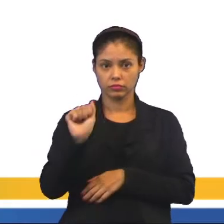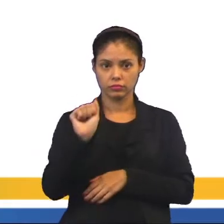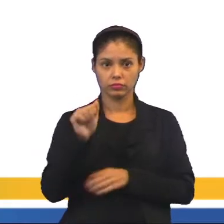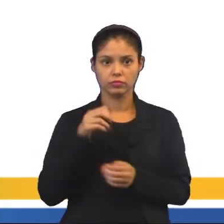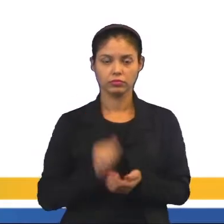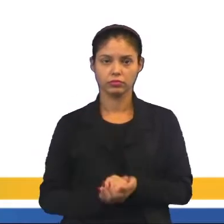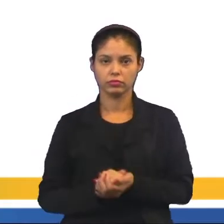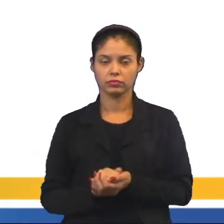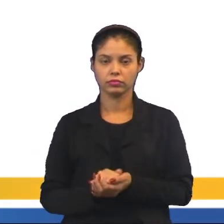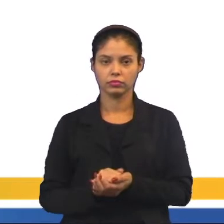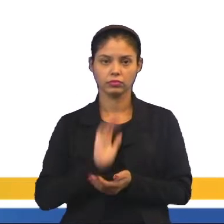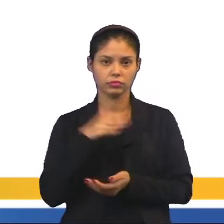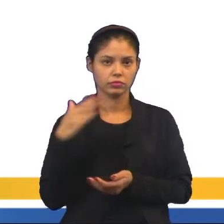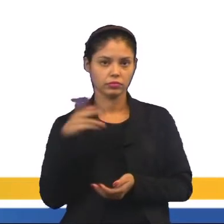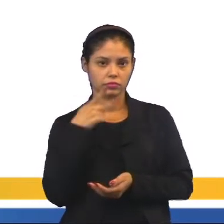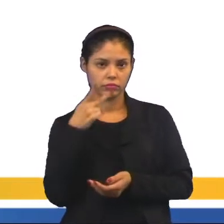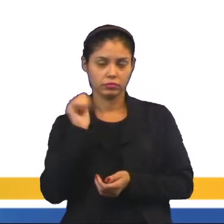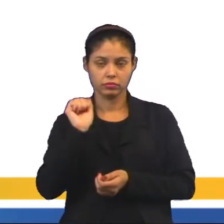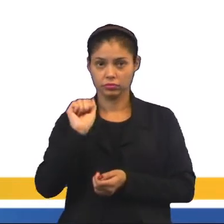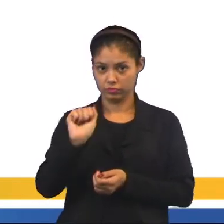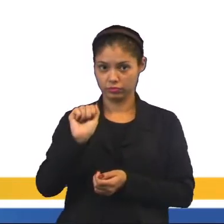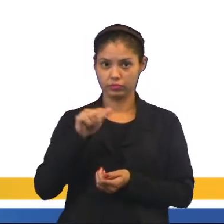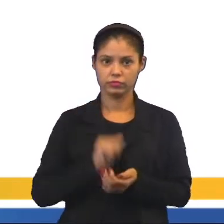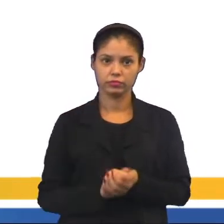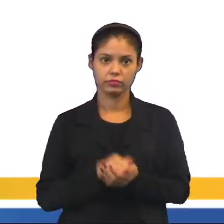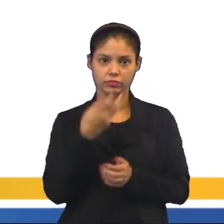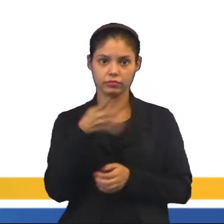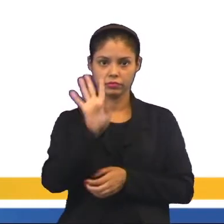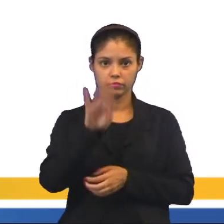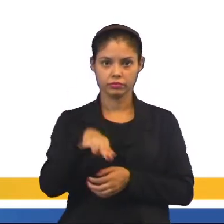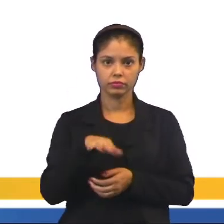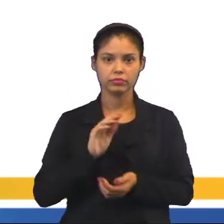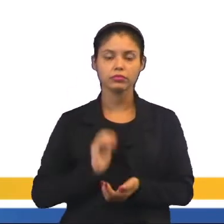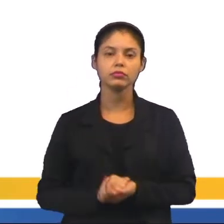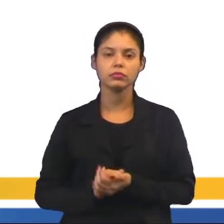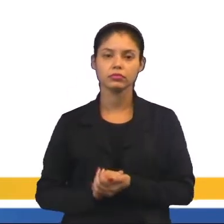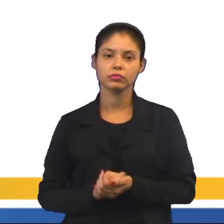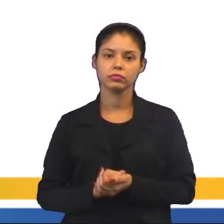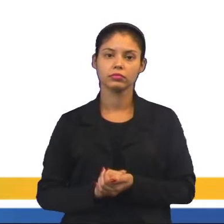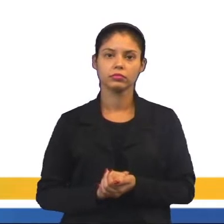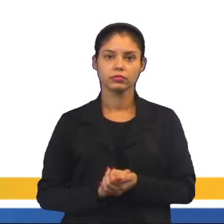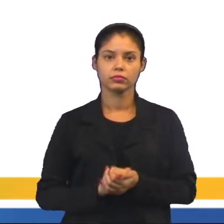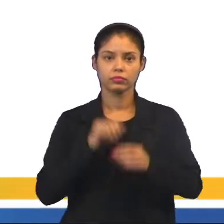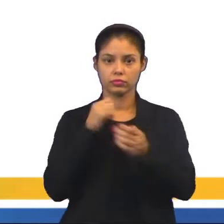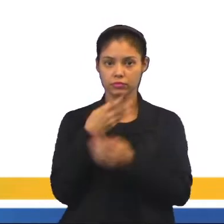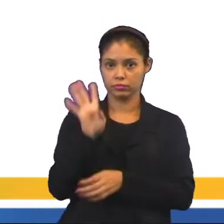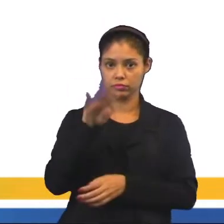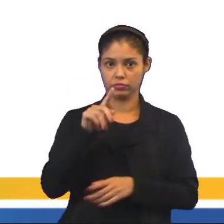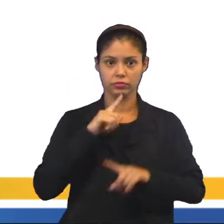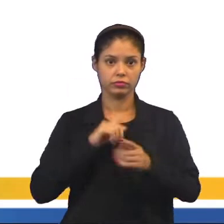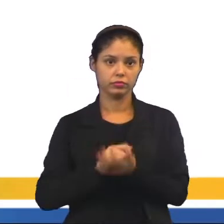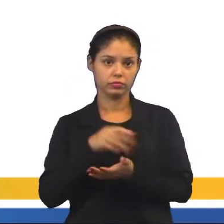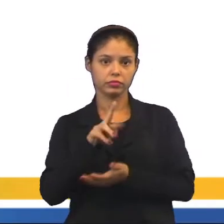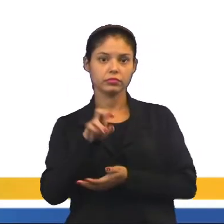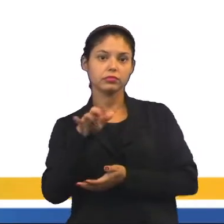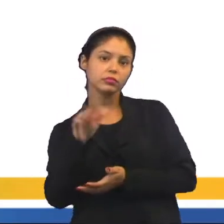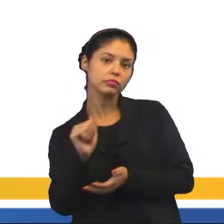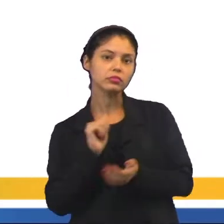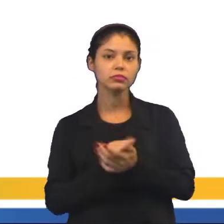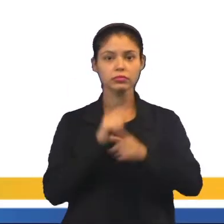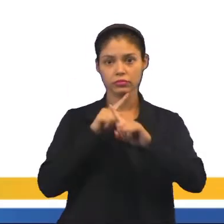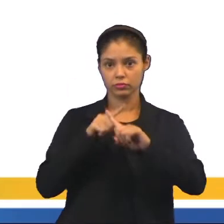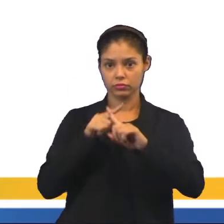A, ou seja, quando eu falo desse A aí, a matriz, certo? Seja A uma matriz quadrada.